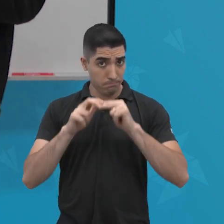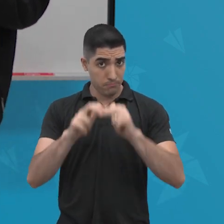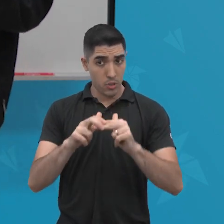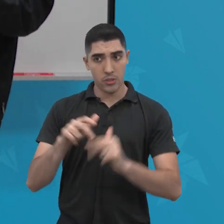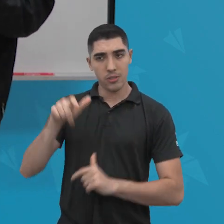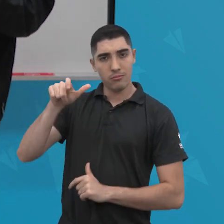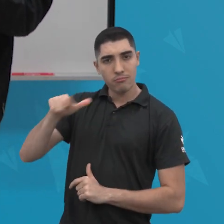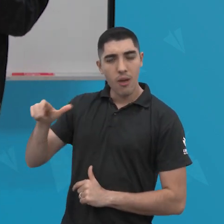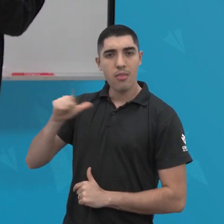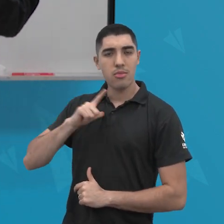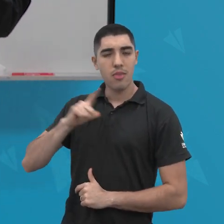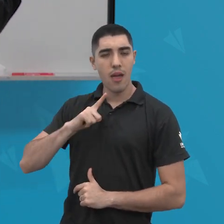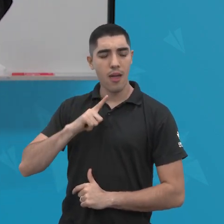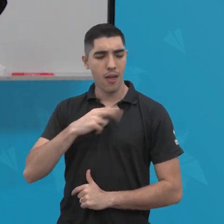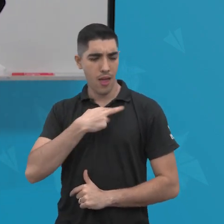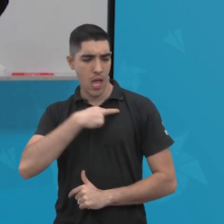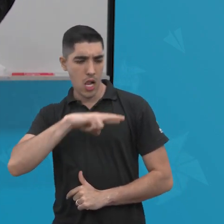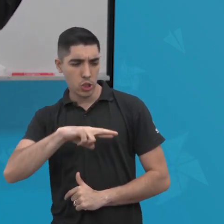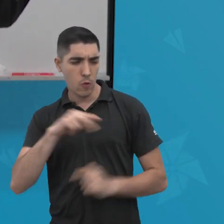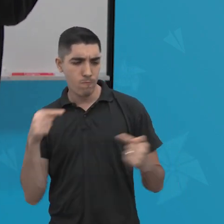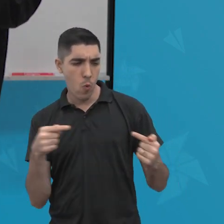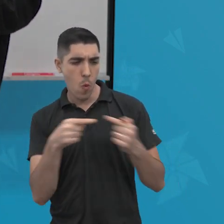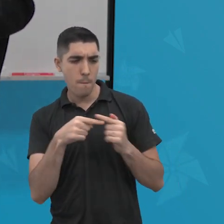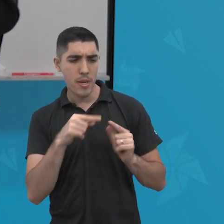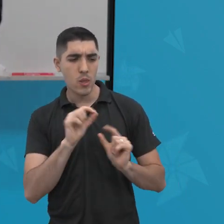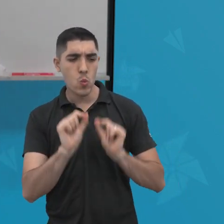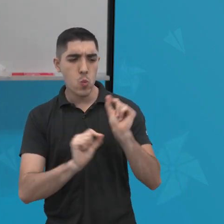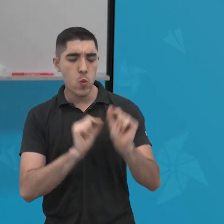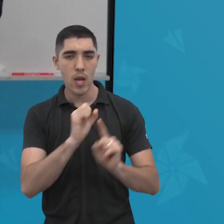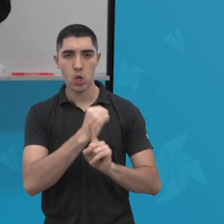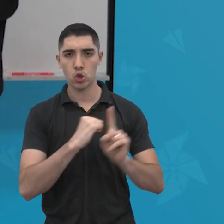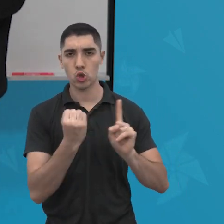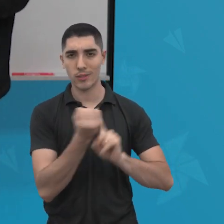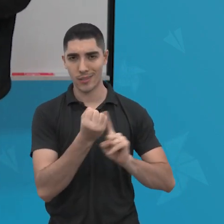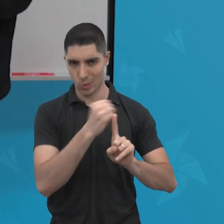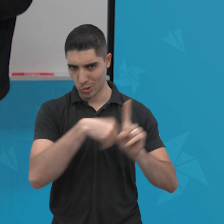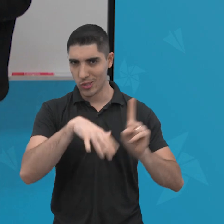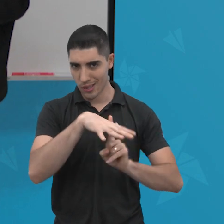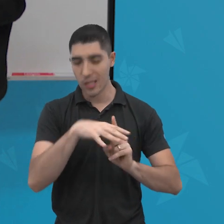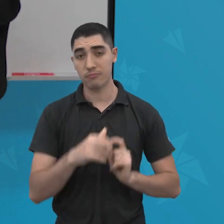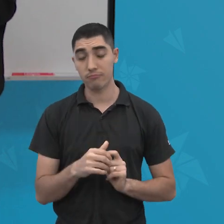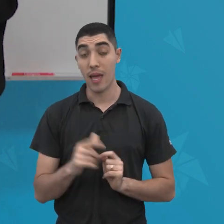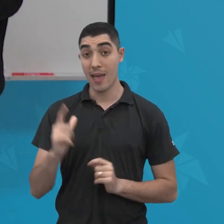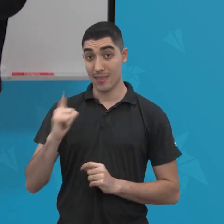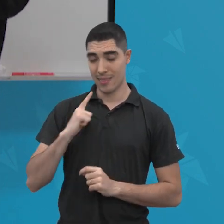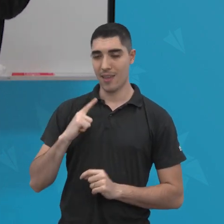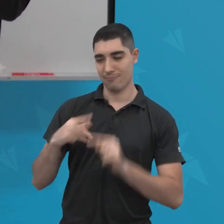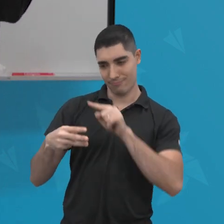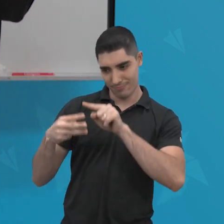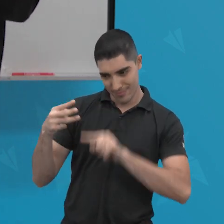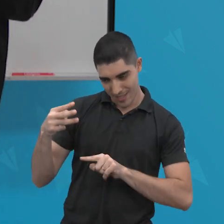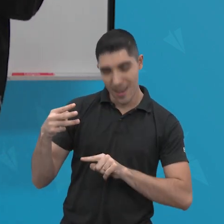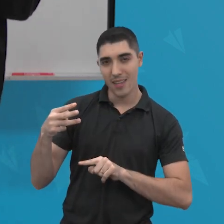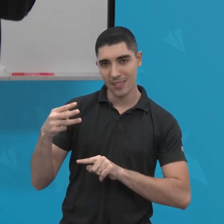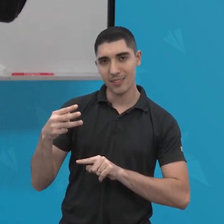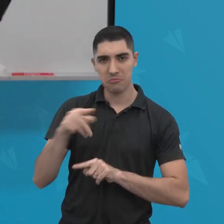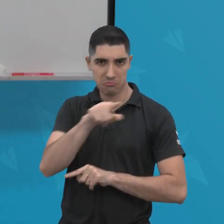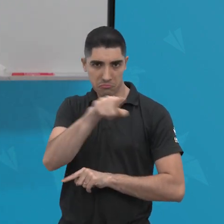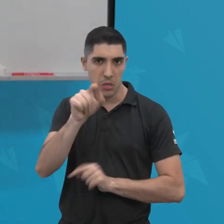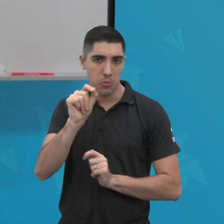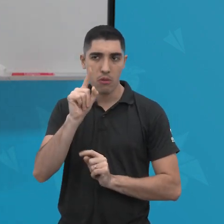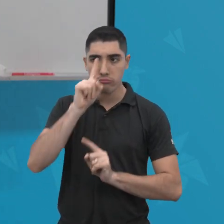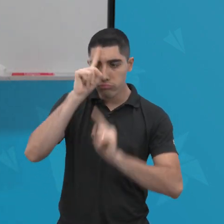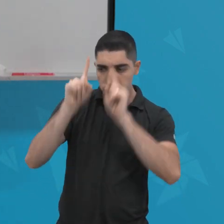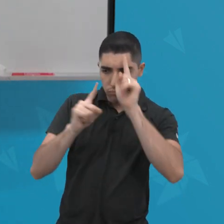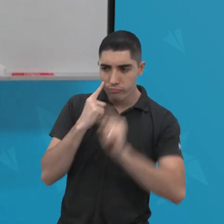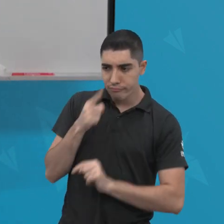olhar sociológico das religiões, essas três ideias são ideias que vocês podem ter